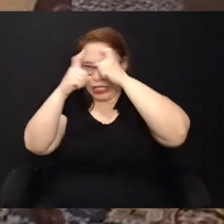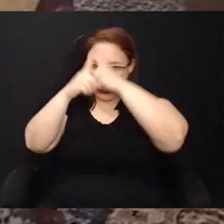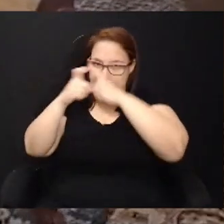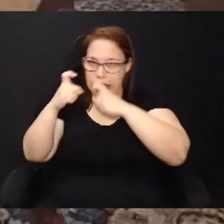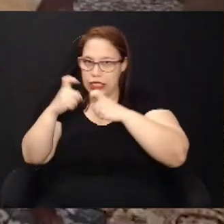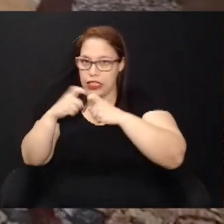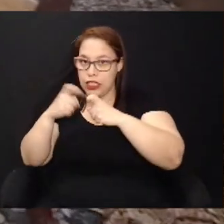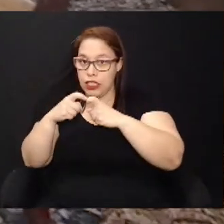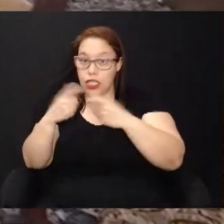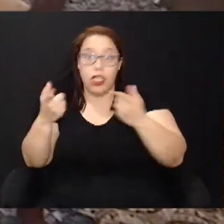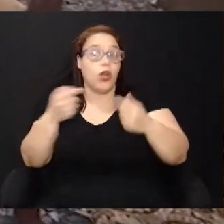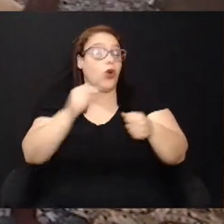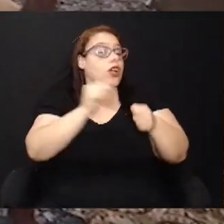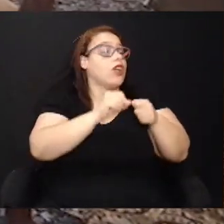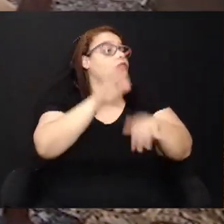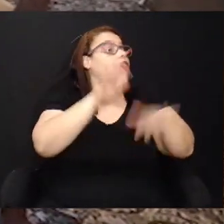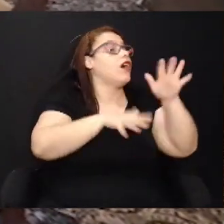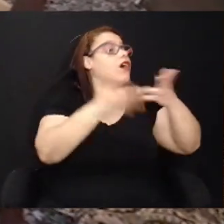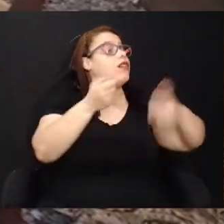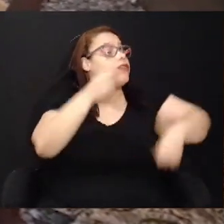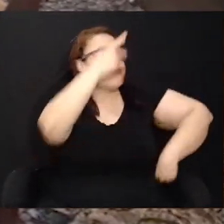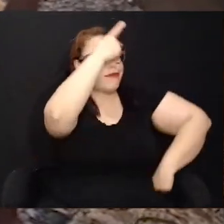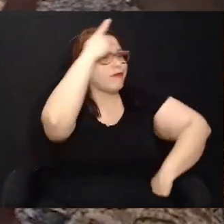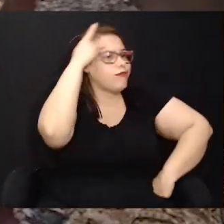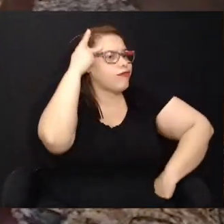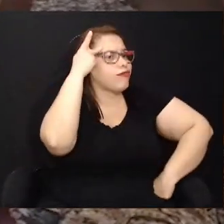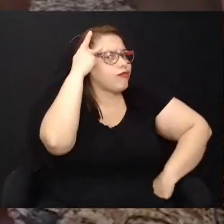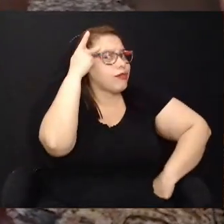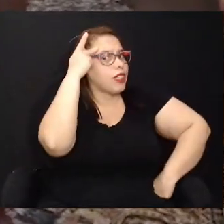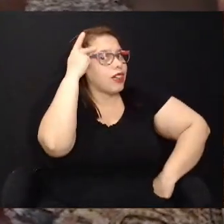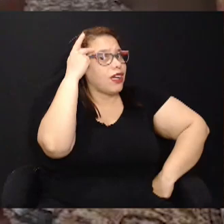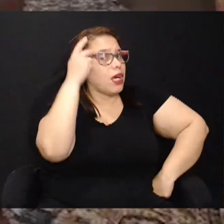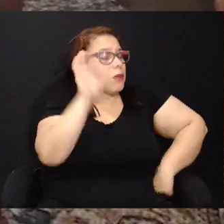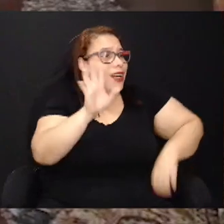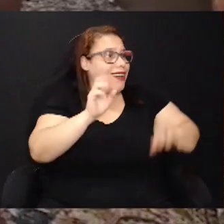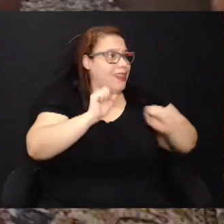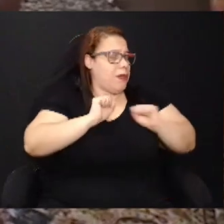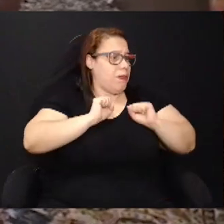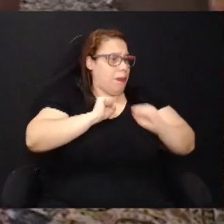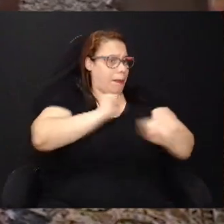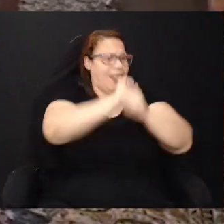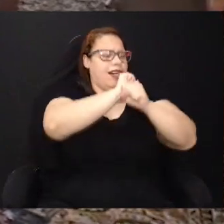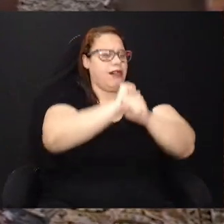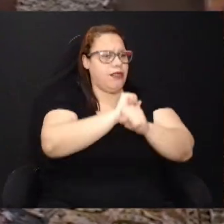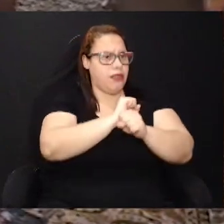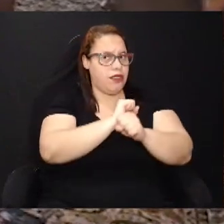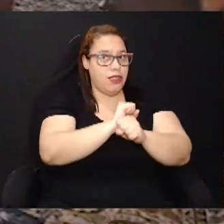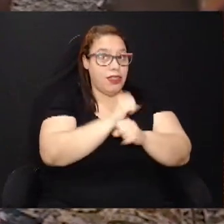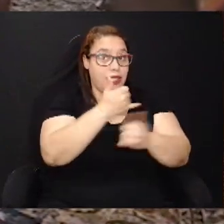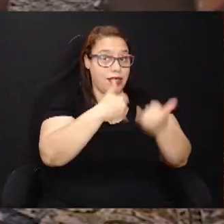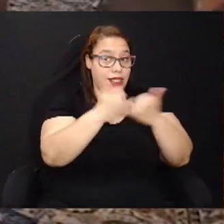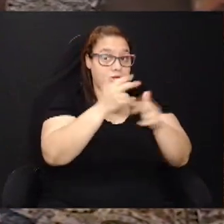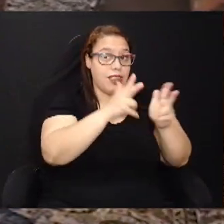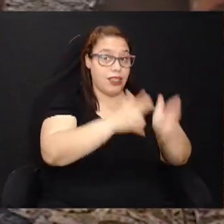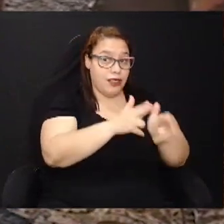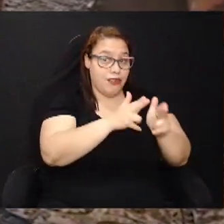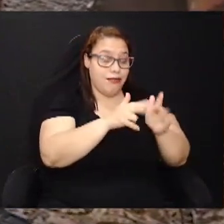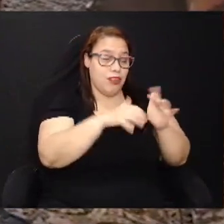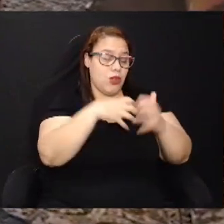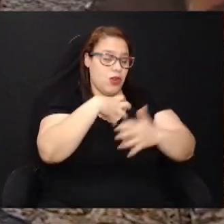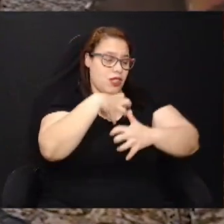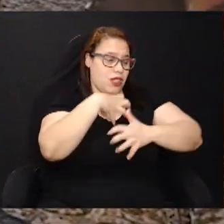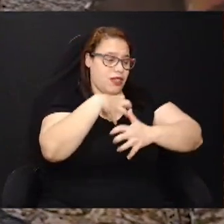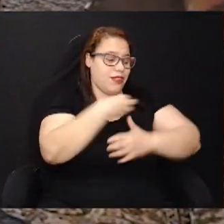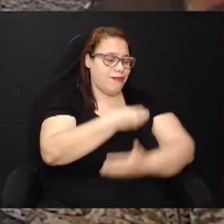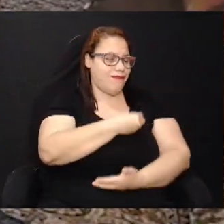faz algumas coisas que faz as pessoas desprogramar. Então você faz uma brincadeira que tem a ver com as coisas que ela está sentindo, as dificuldades,